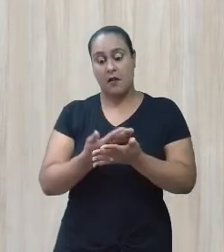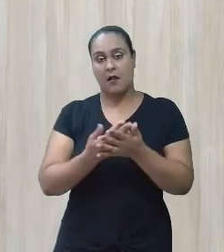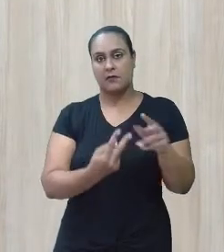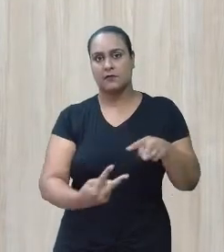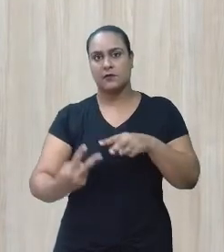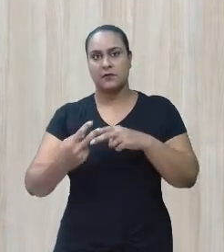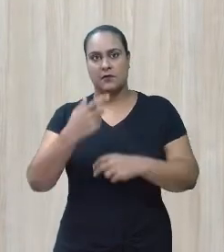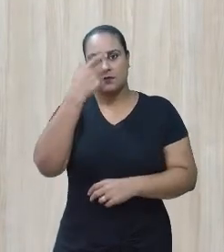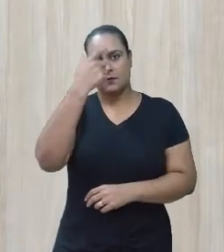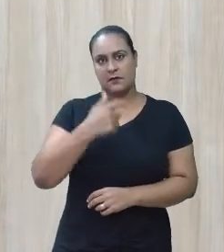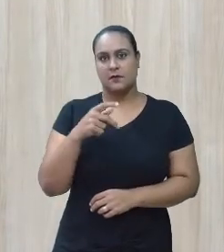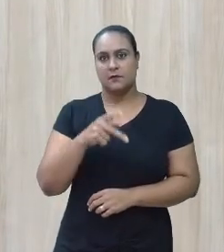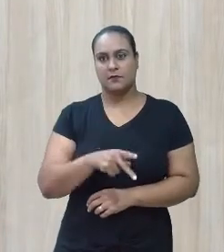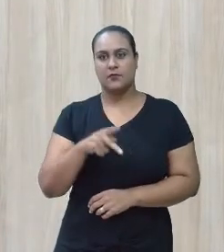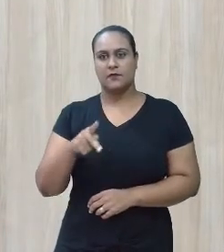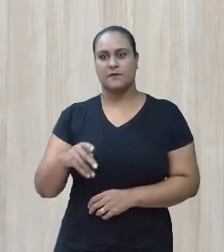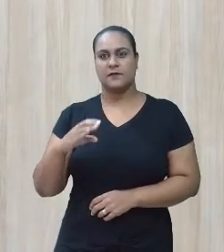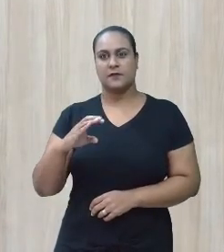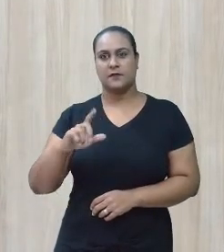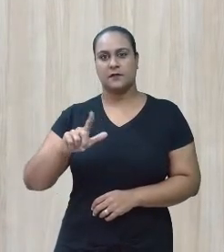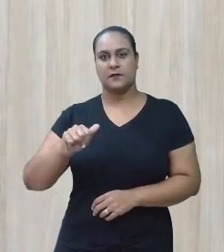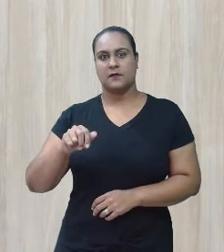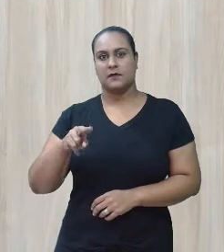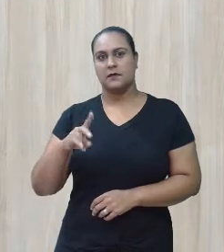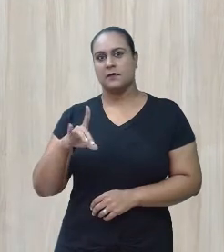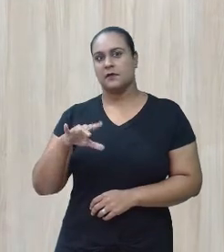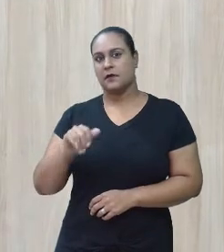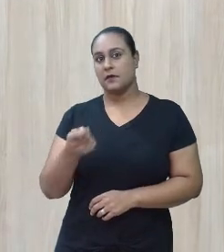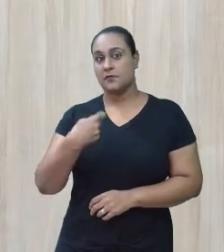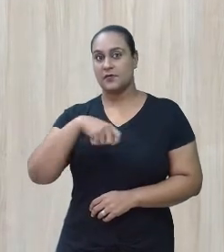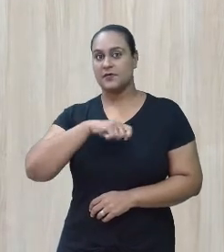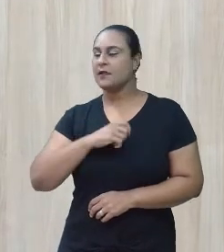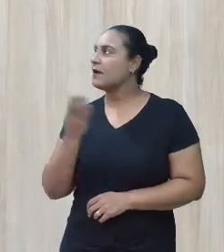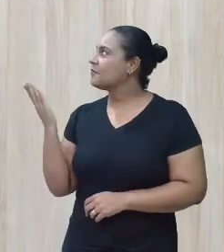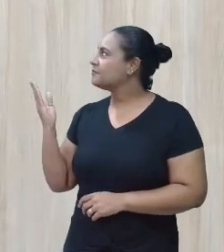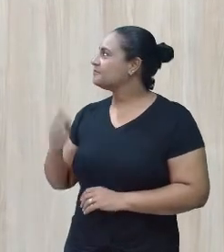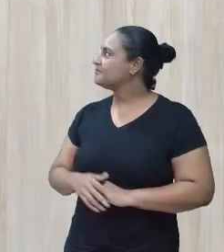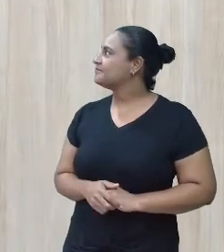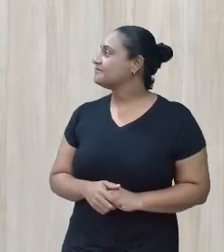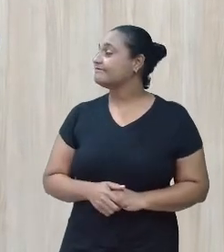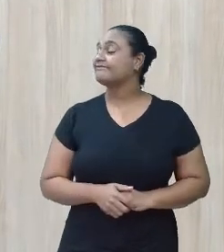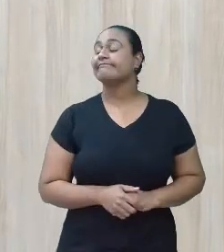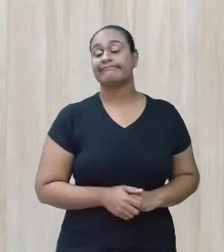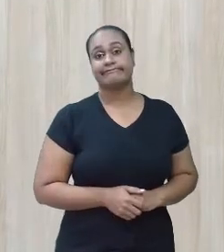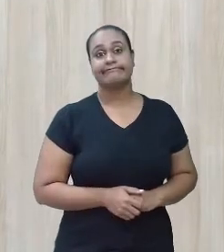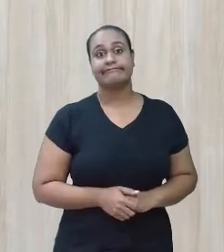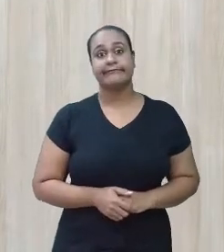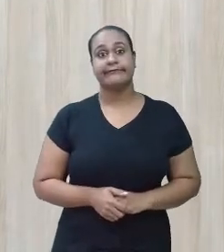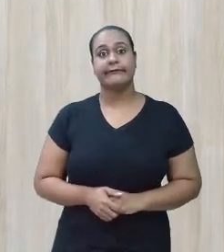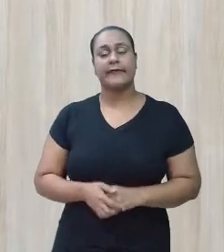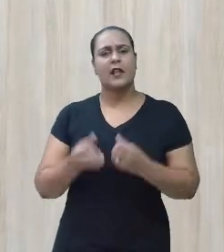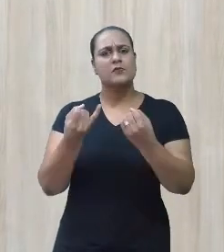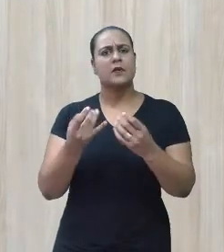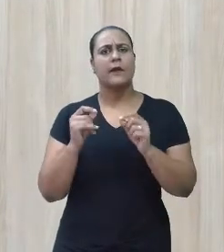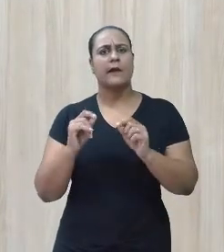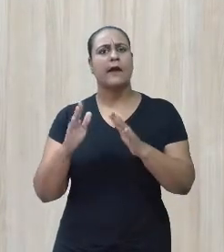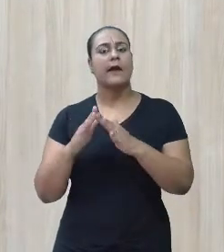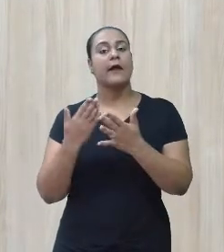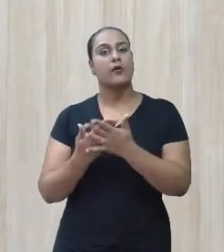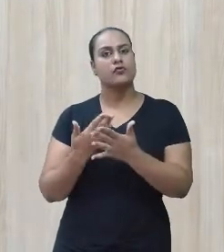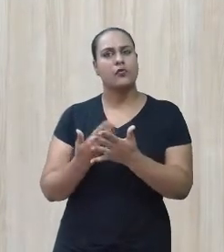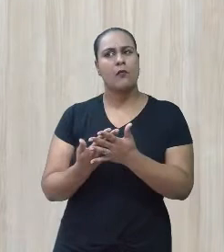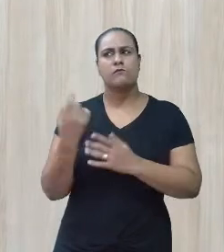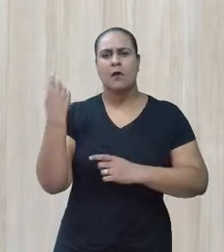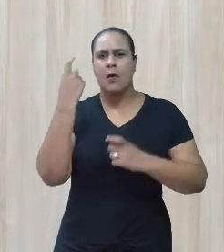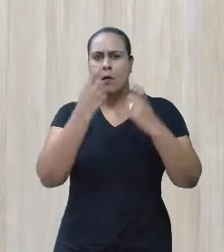professora Cláudia Andrade Albuquerque, meu sinal é... Quero dizer a vocês que a nossa escola ela é muito